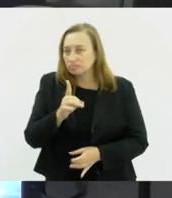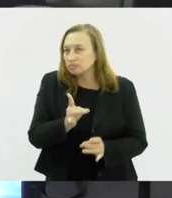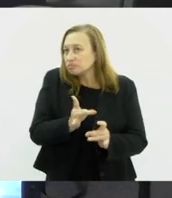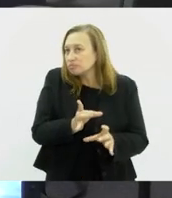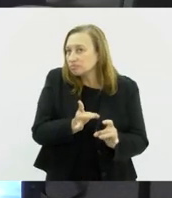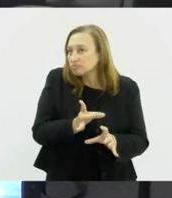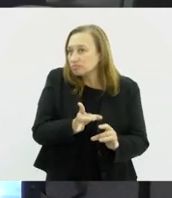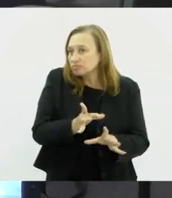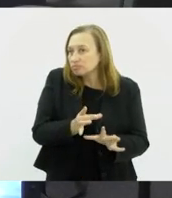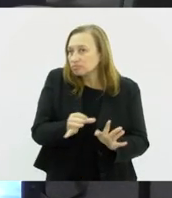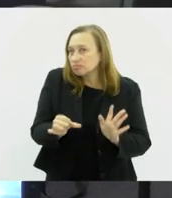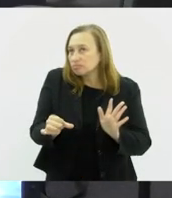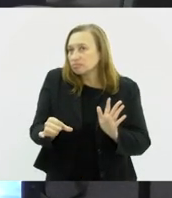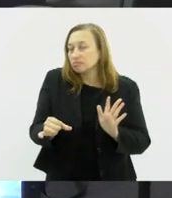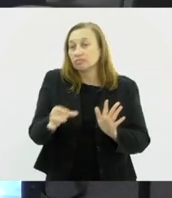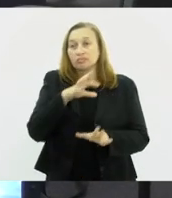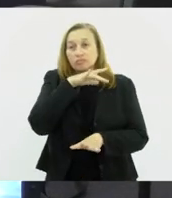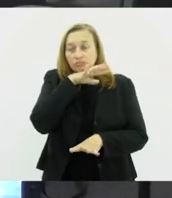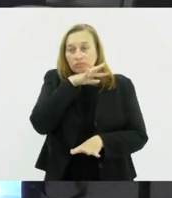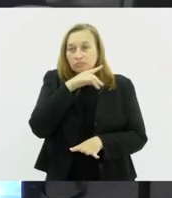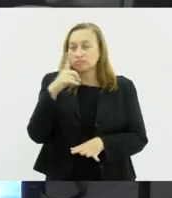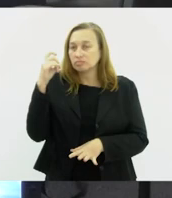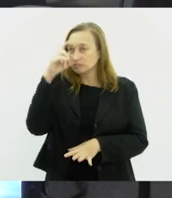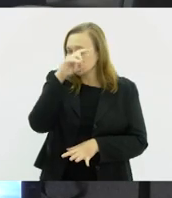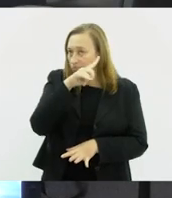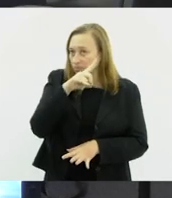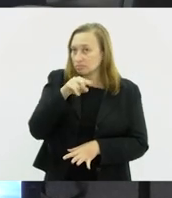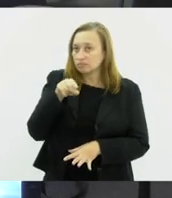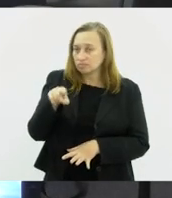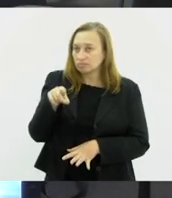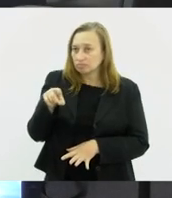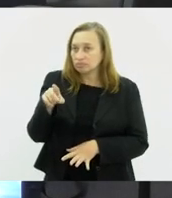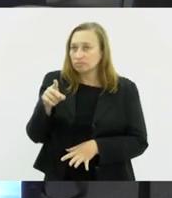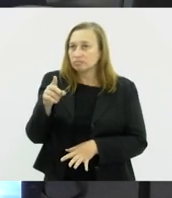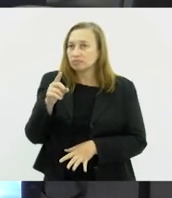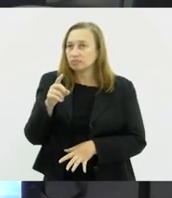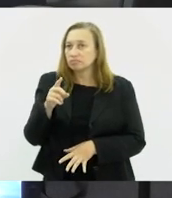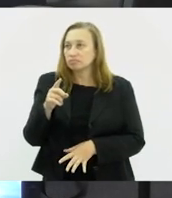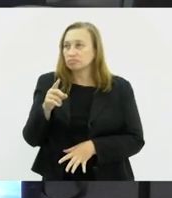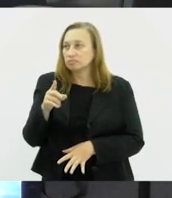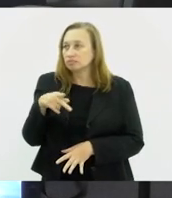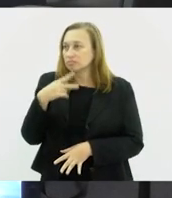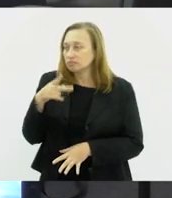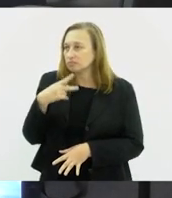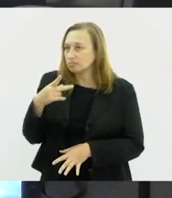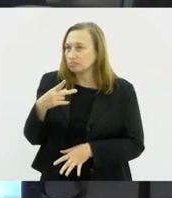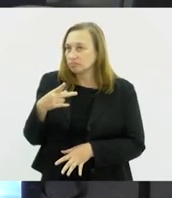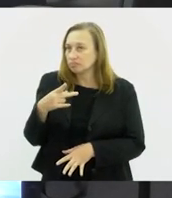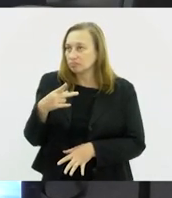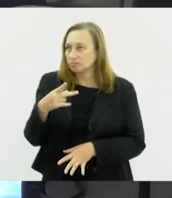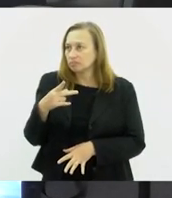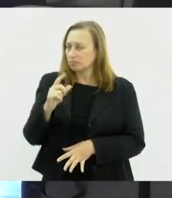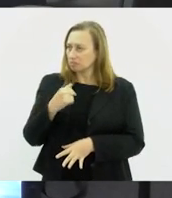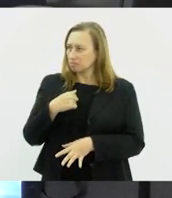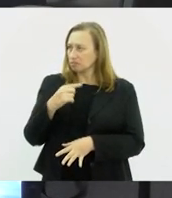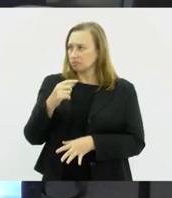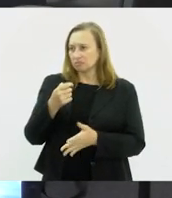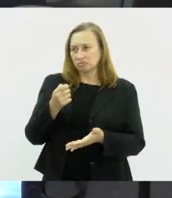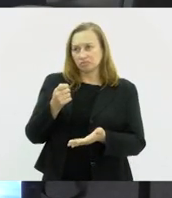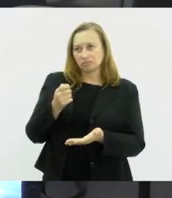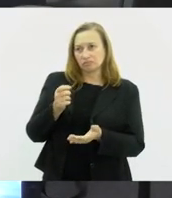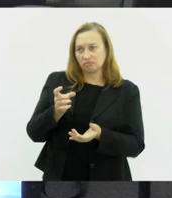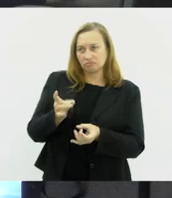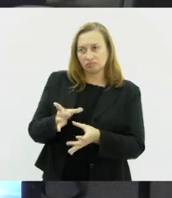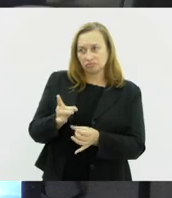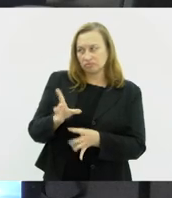prova negativa então é difícil você em juízo você negar que você tava com baseado que você não ia vender e e a